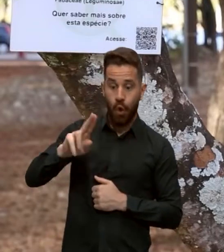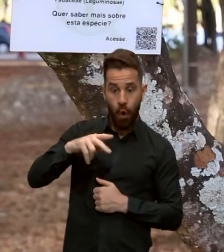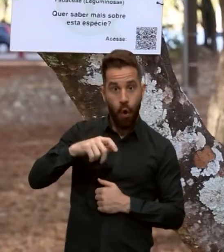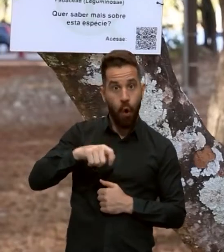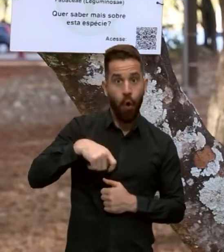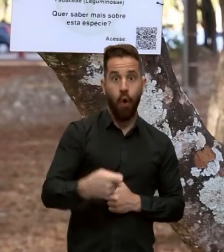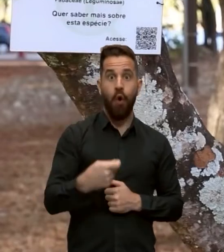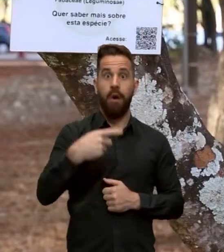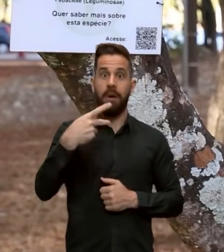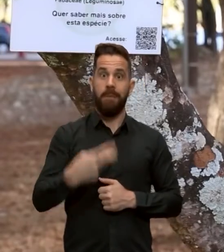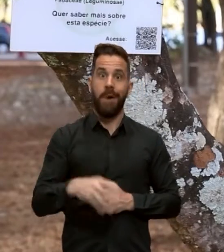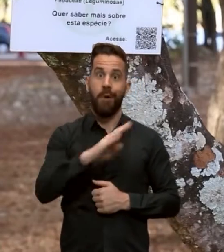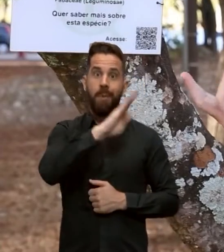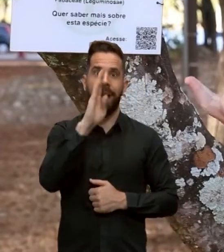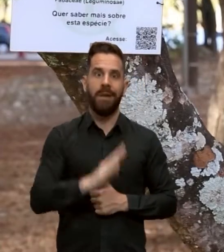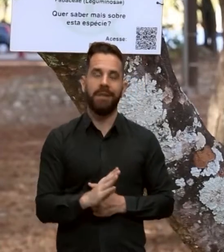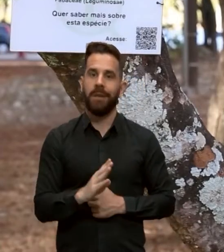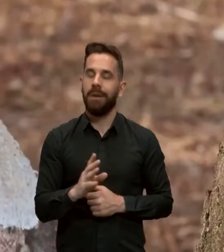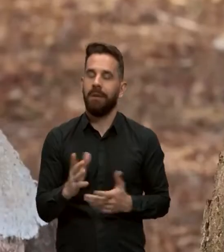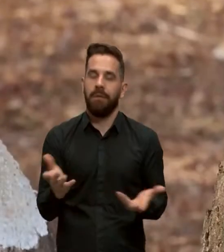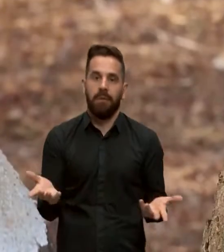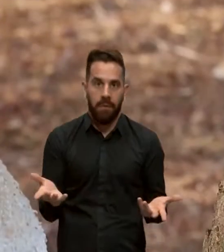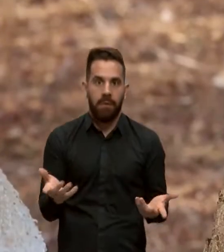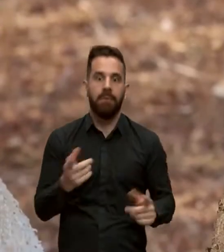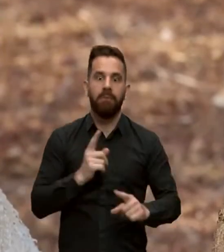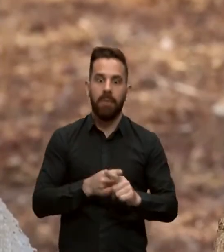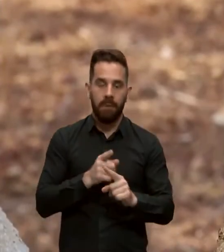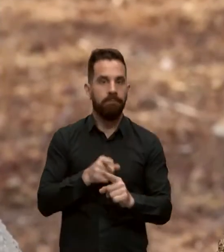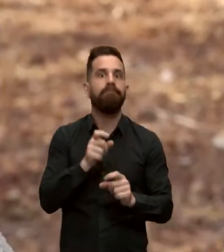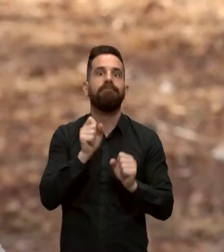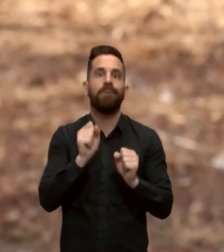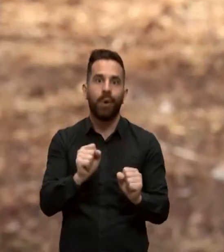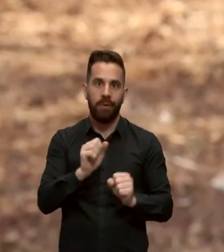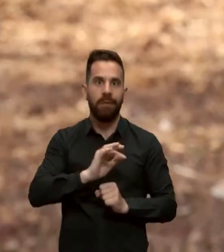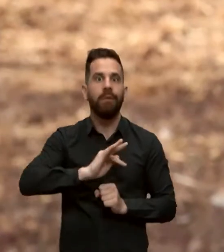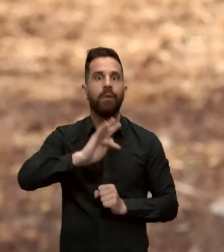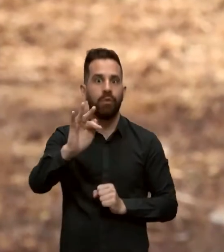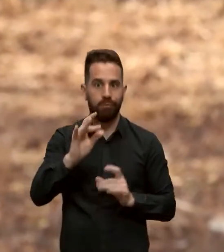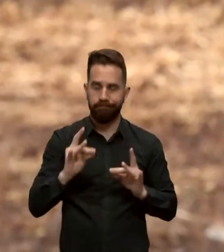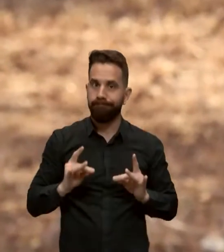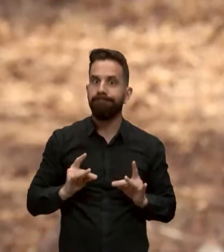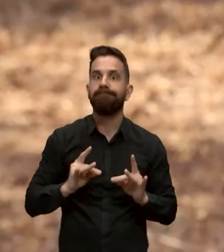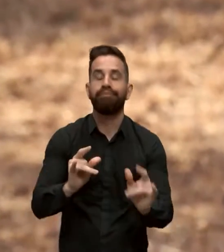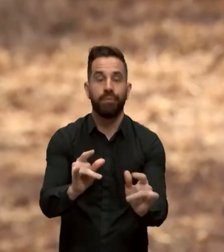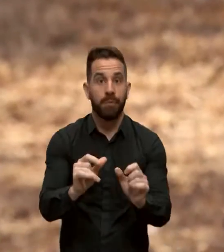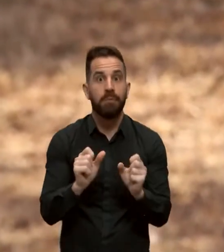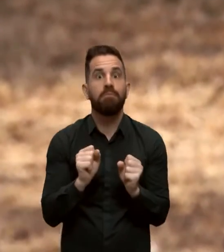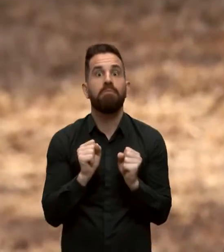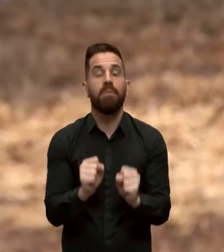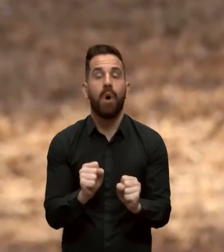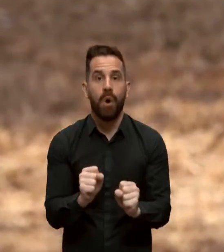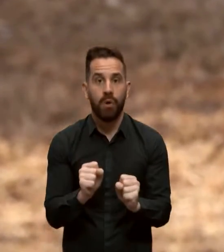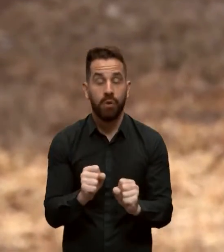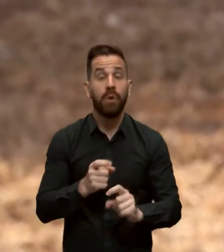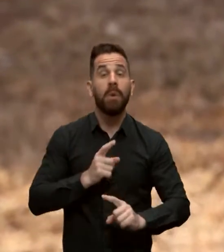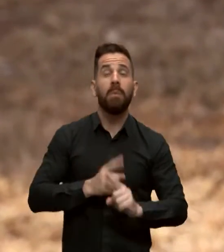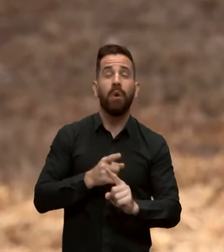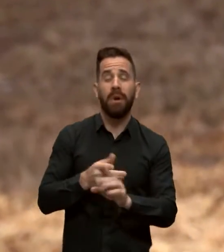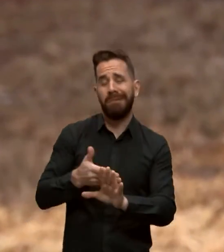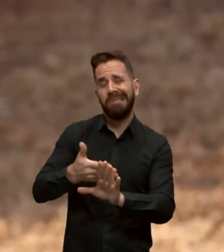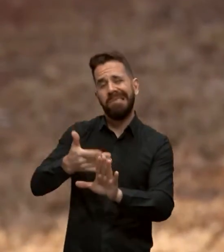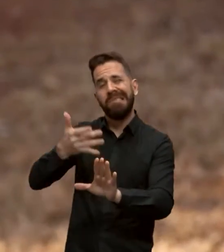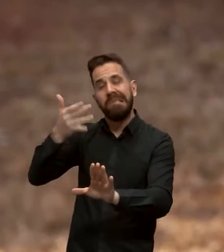mais icônico de espécie ameaçada, porque hoje o pau-brasil se encontra em perigo de extinção, justamente porque foi uma das primeiras